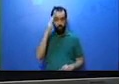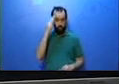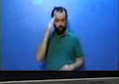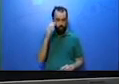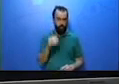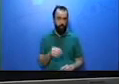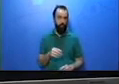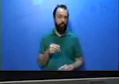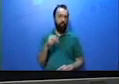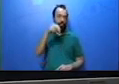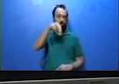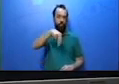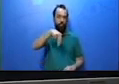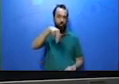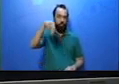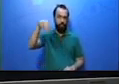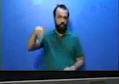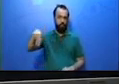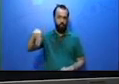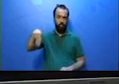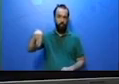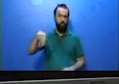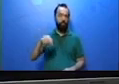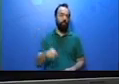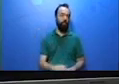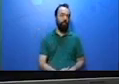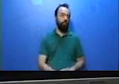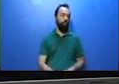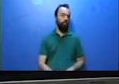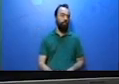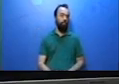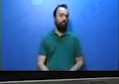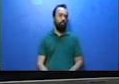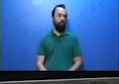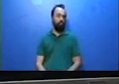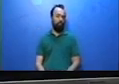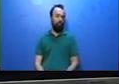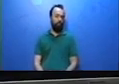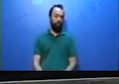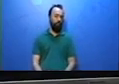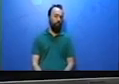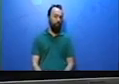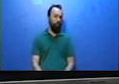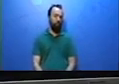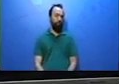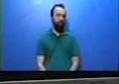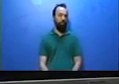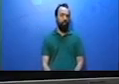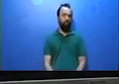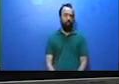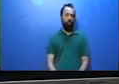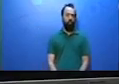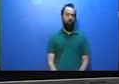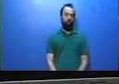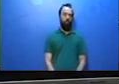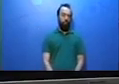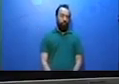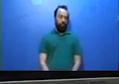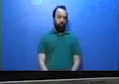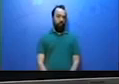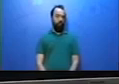Entender. Não tem nem P nem B, nem aqui na primeira parte, da primeira sílaba, e nem na segunda. Então, as duas são com N,